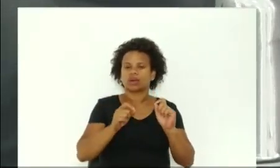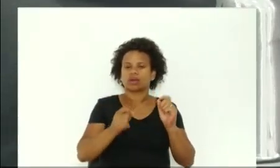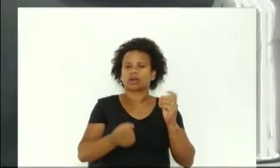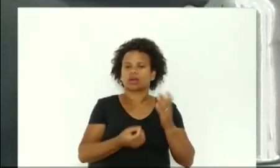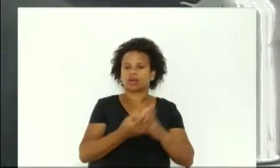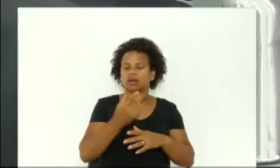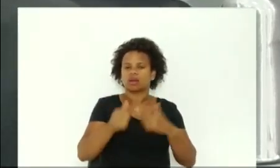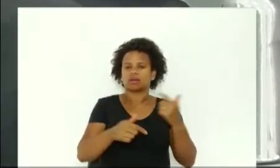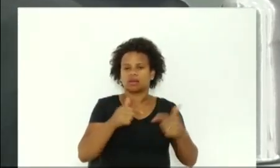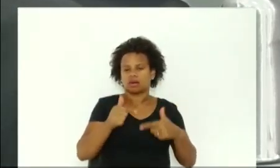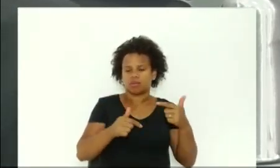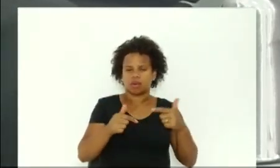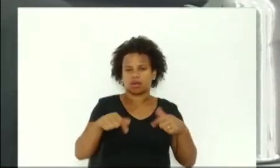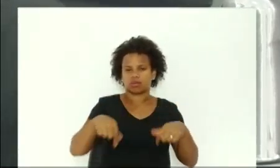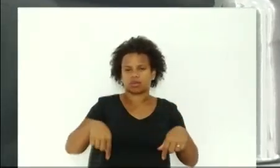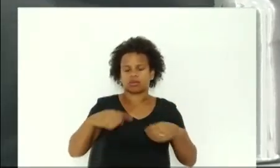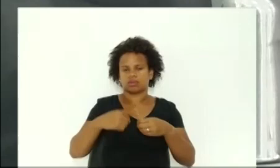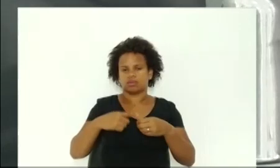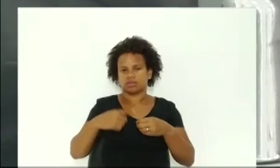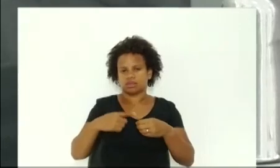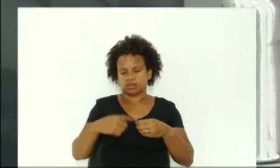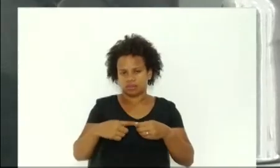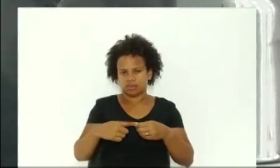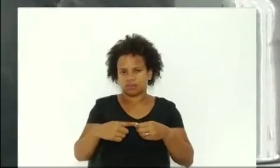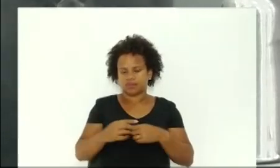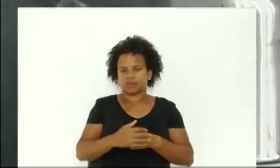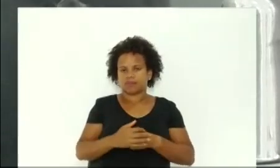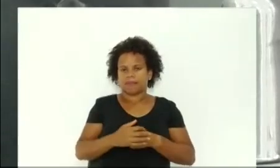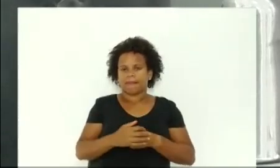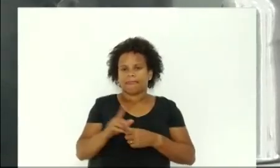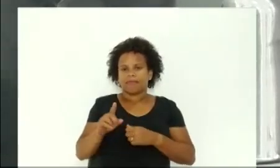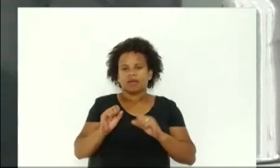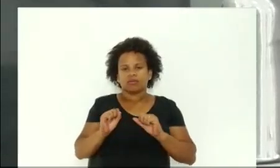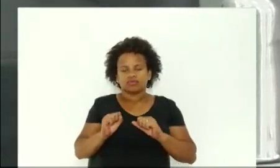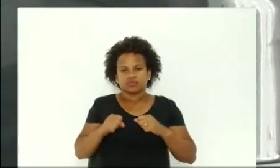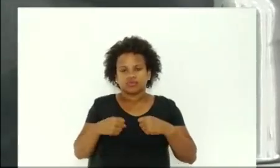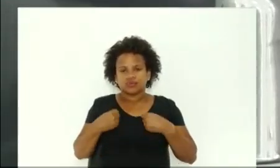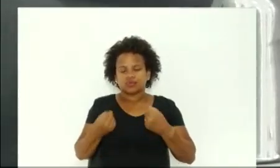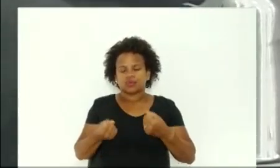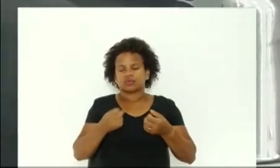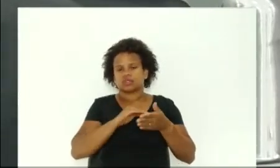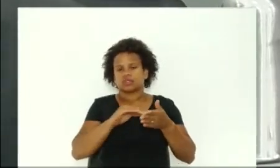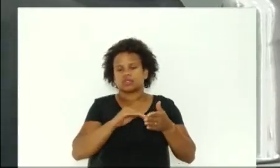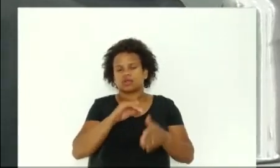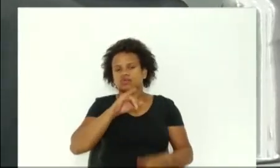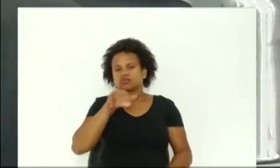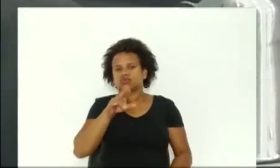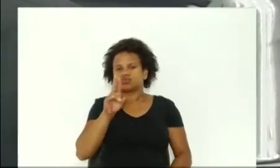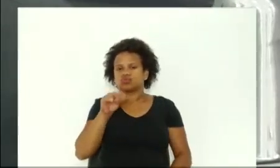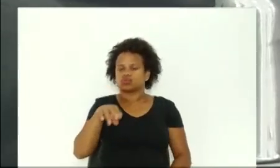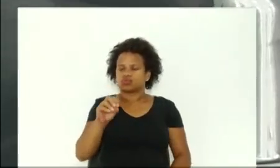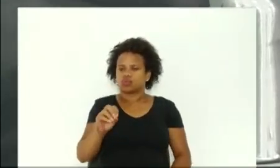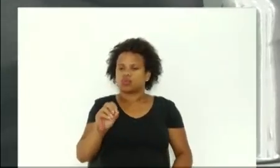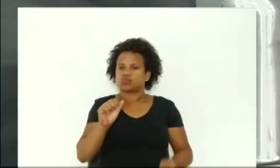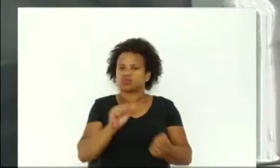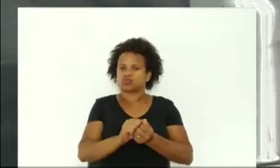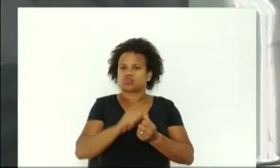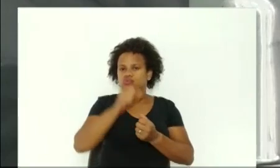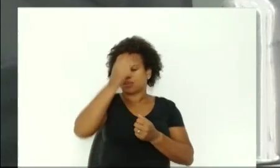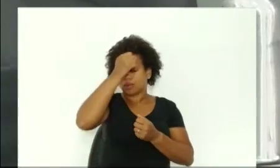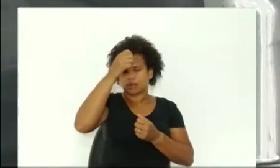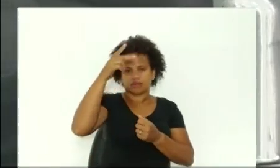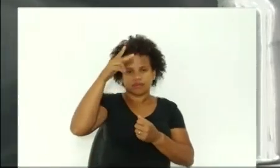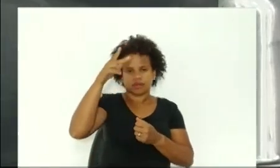para o nosso município. Foi um esforço enorme, né, do secretário Junô, junto com o prefeito Pardini e